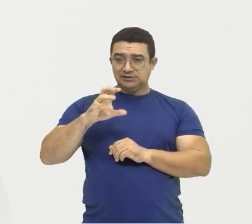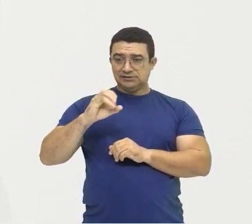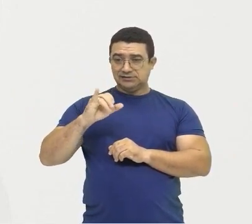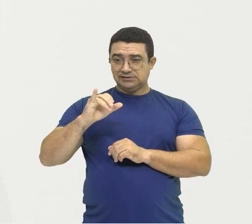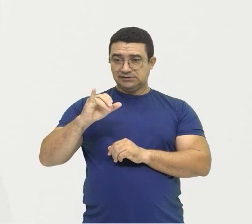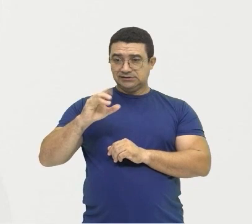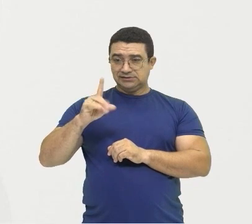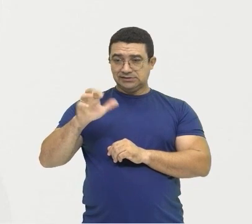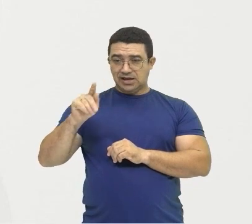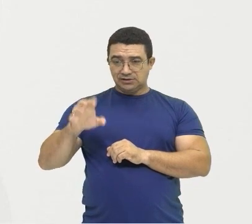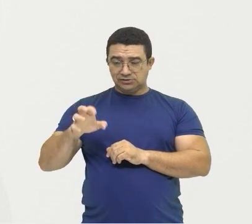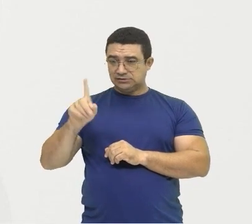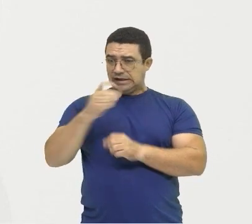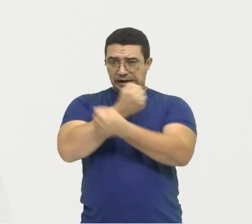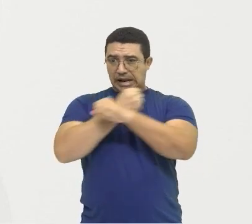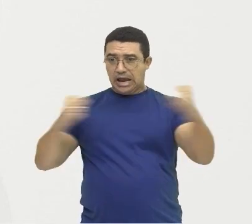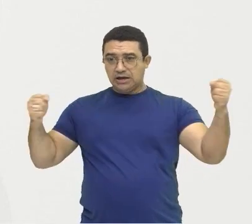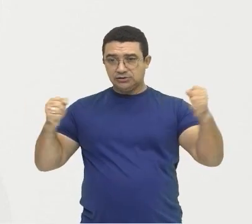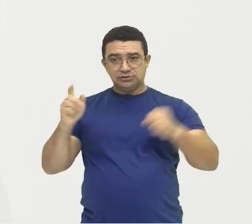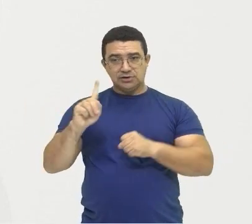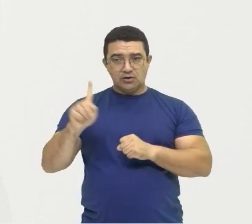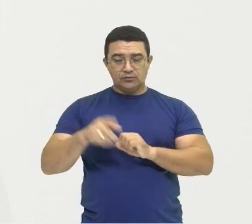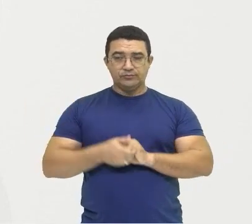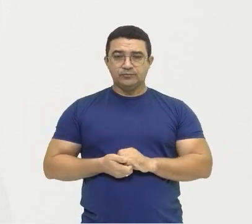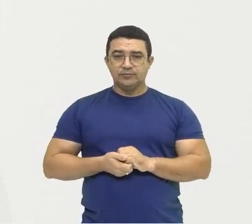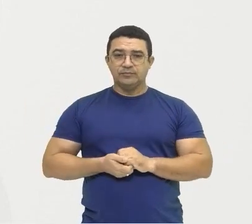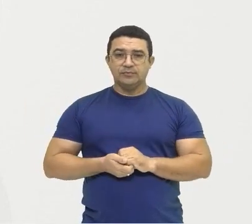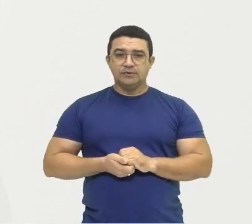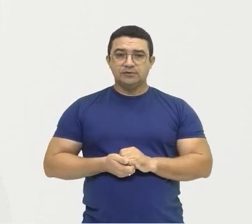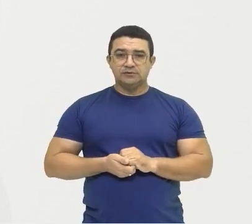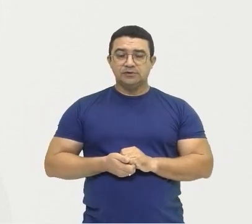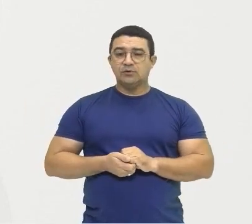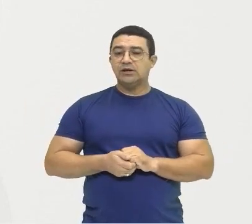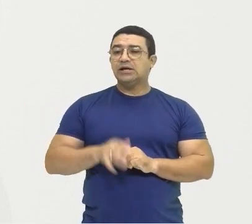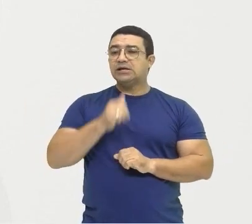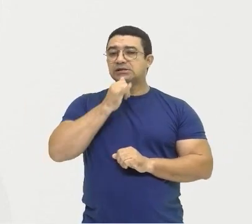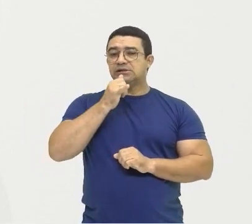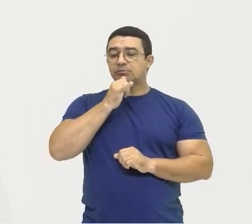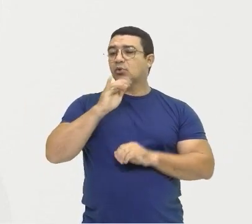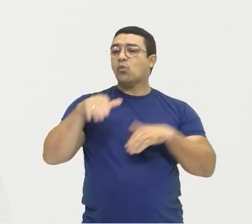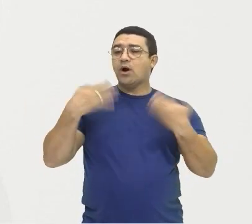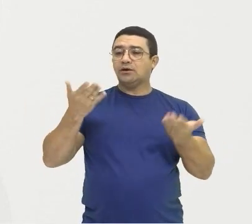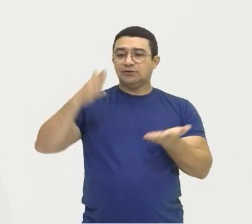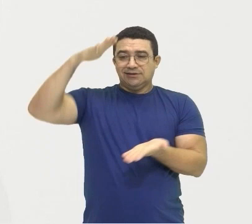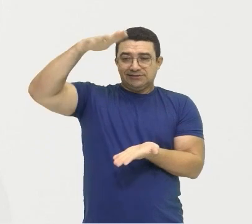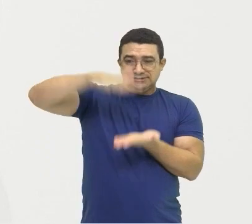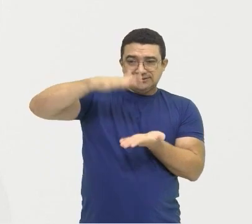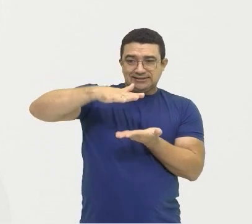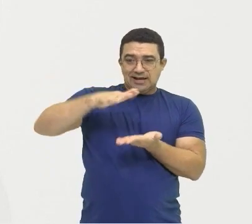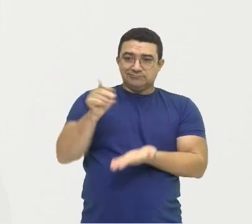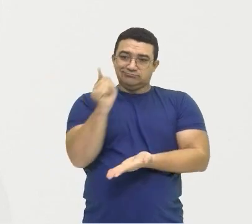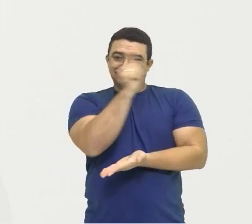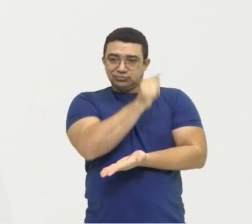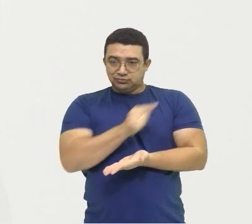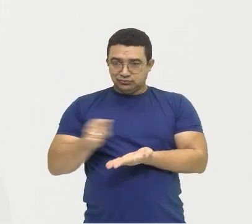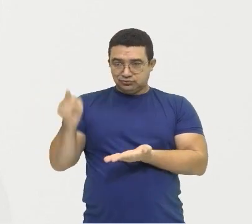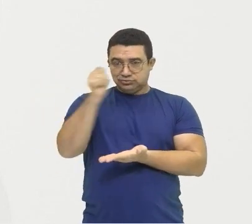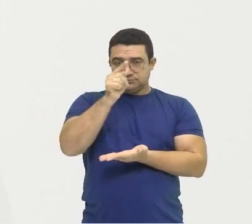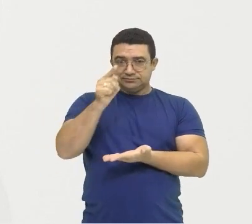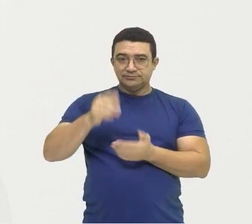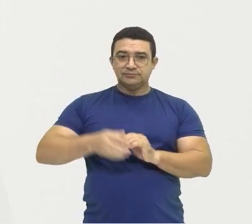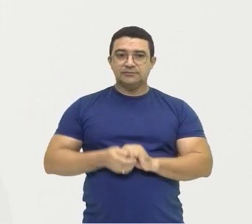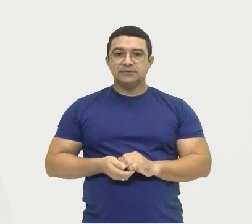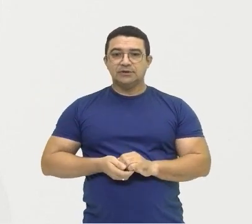pensa. A excentricidade é o quanto a elipse é achatada em relação à circunferência. E aí a órbita da Terra,